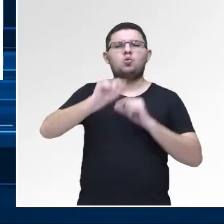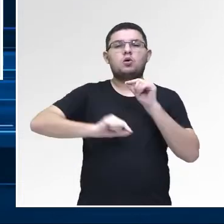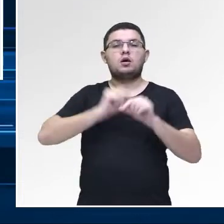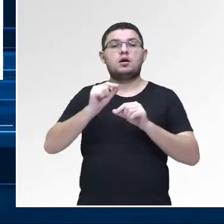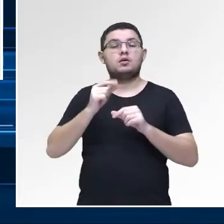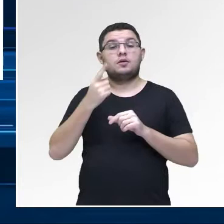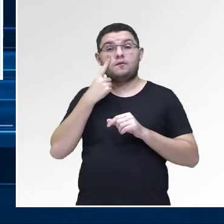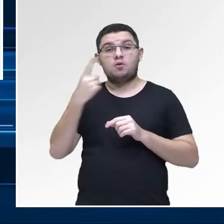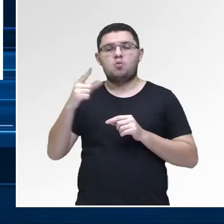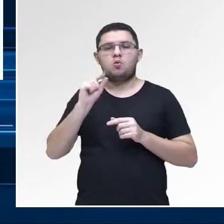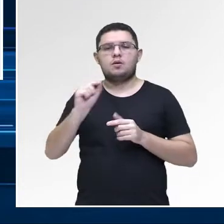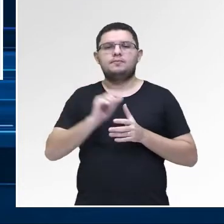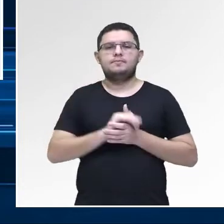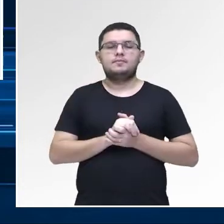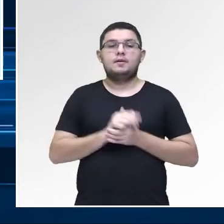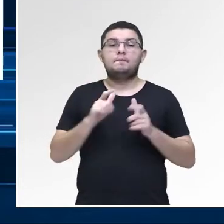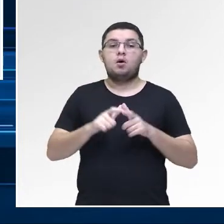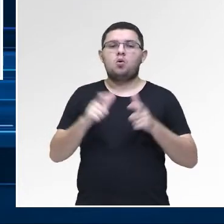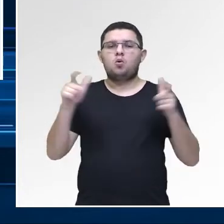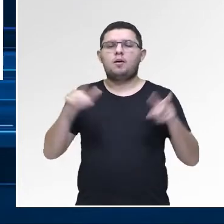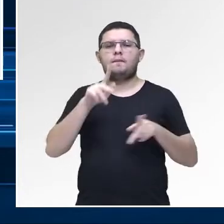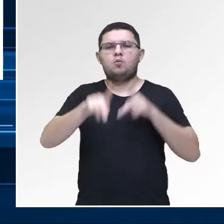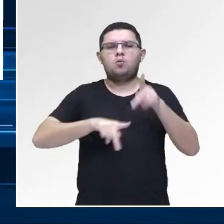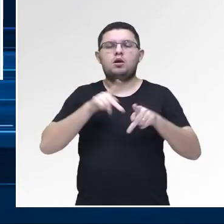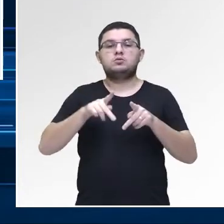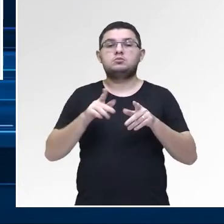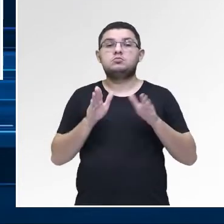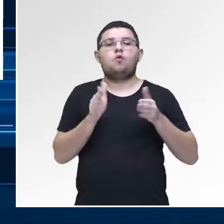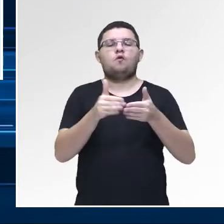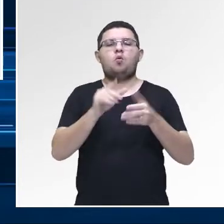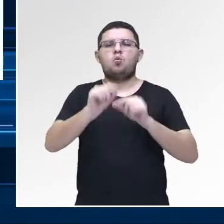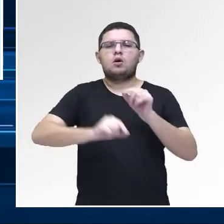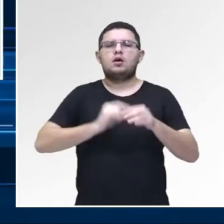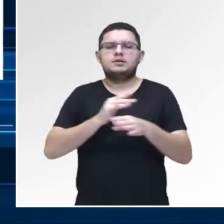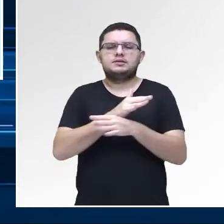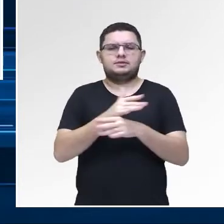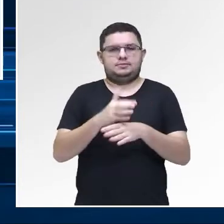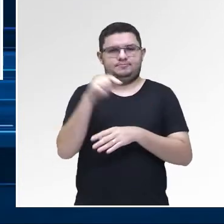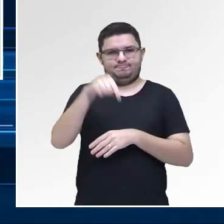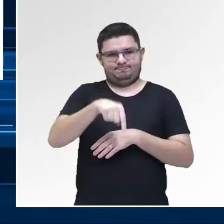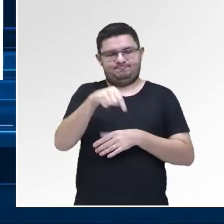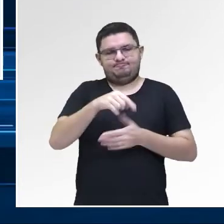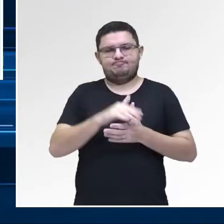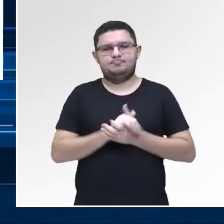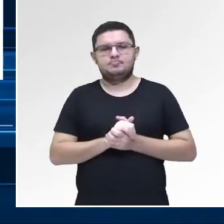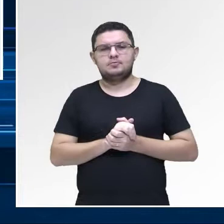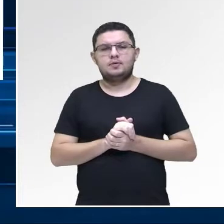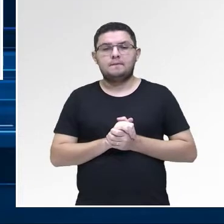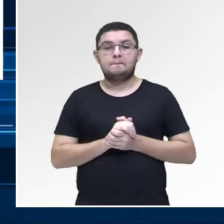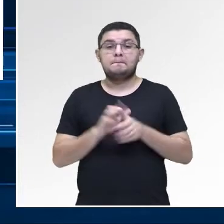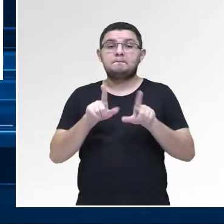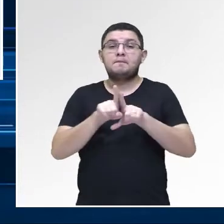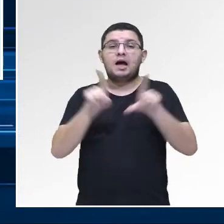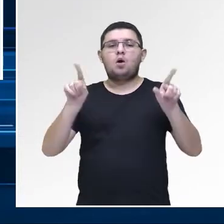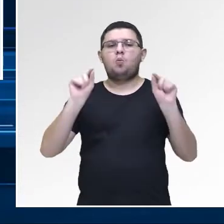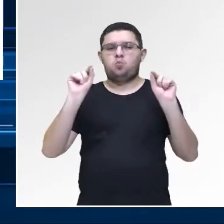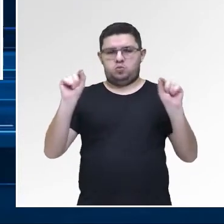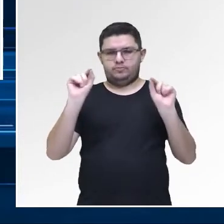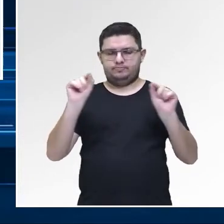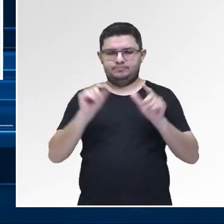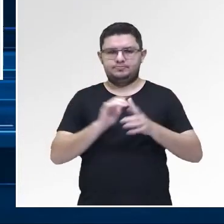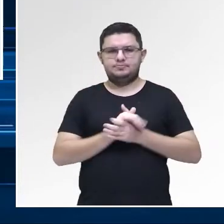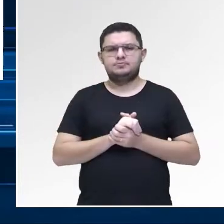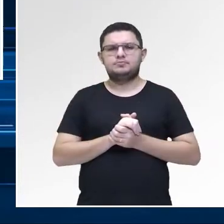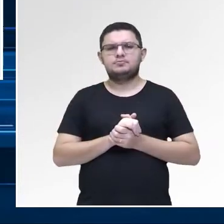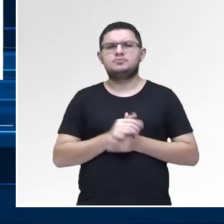maior parte da população hoje se concentra nas grandes cidades, ok? Só, gente, que